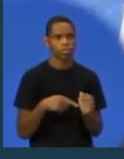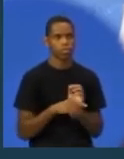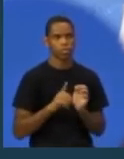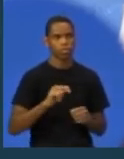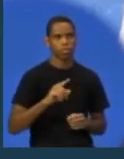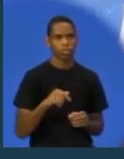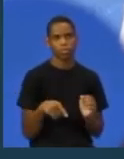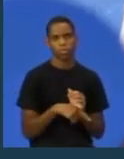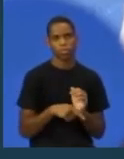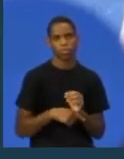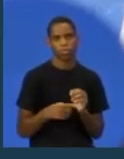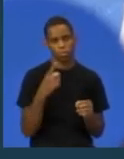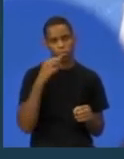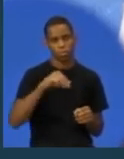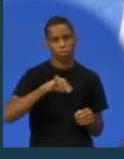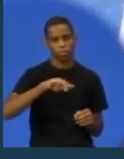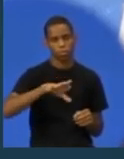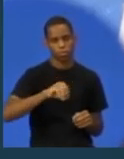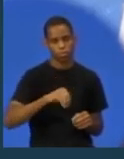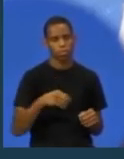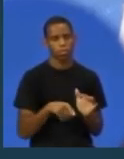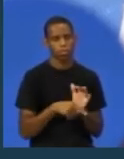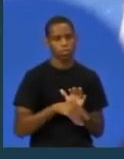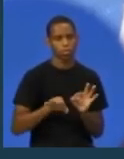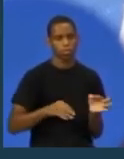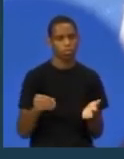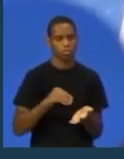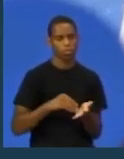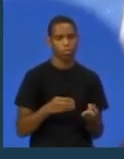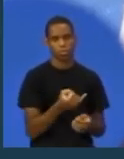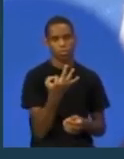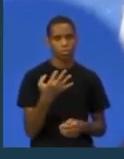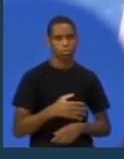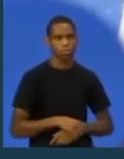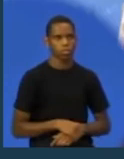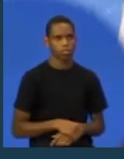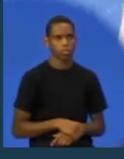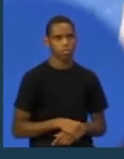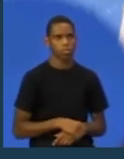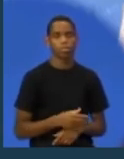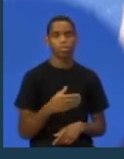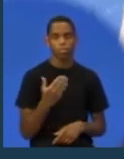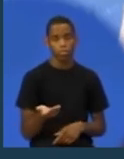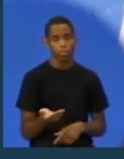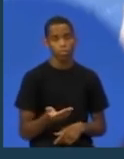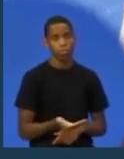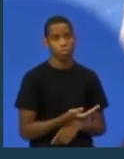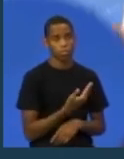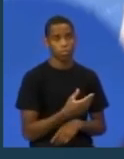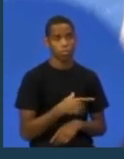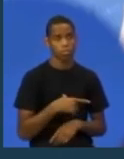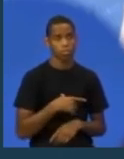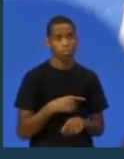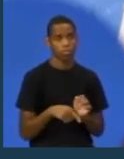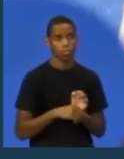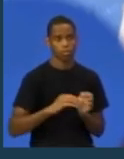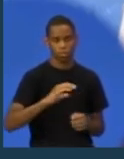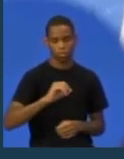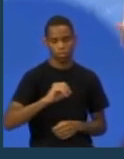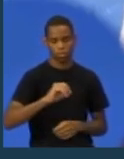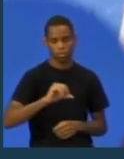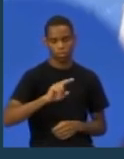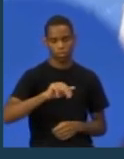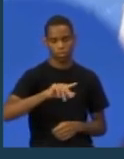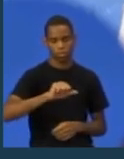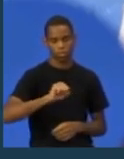de dados em relação ao seu mínimo, ao mínimo estabelecido naquele conjunto. Já o gráfico do tipo colunas,